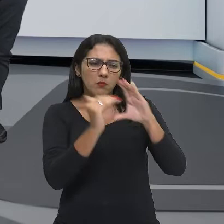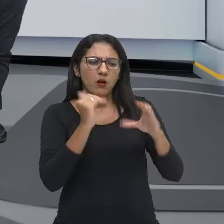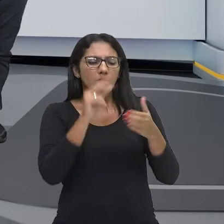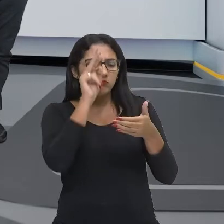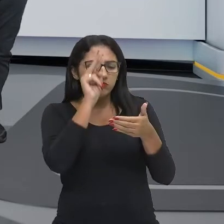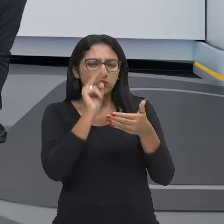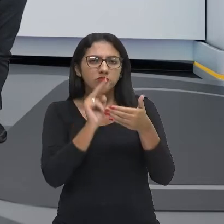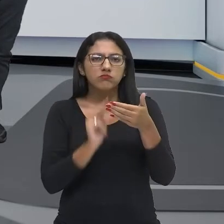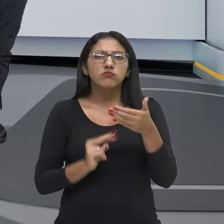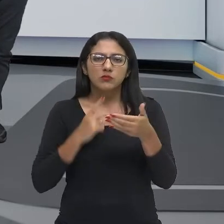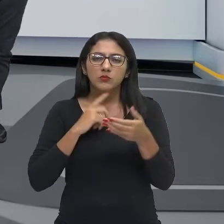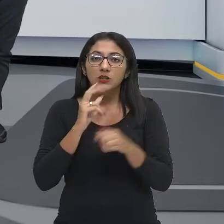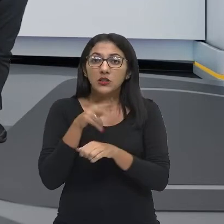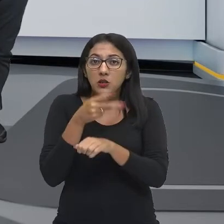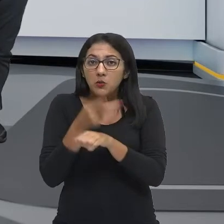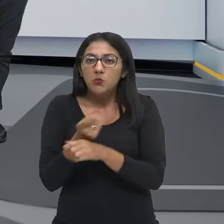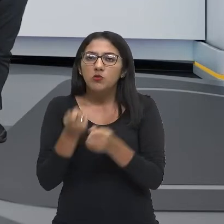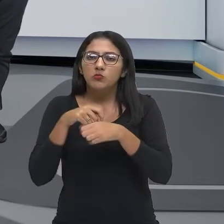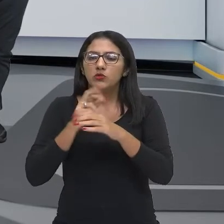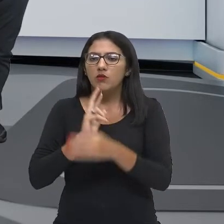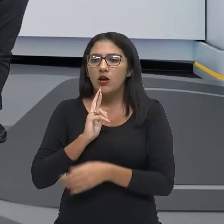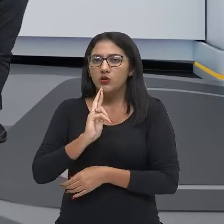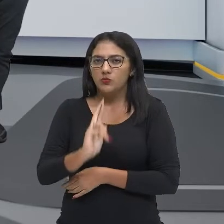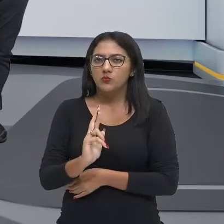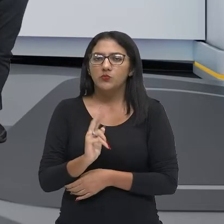para, então, responder, tá?